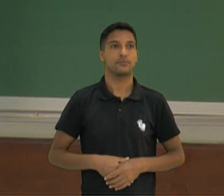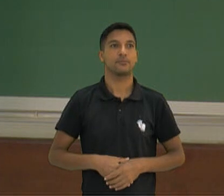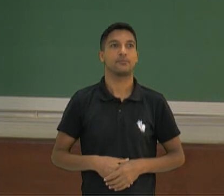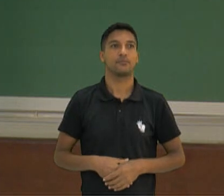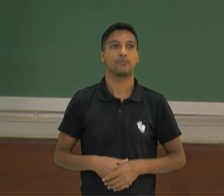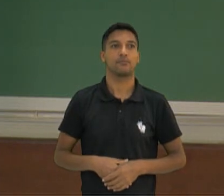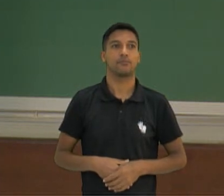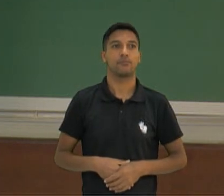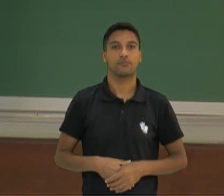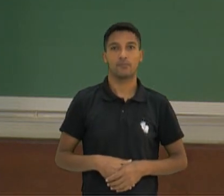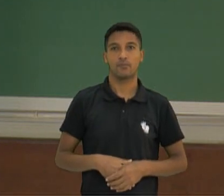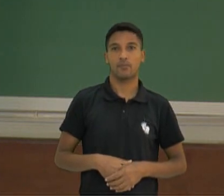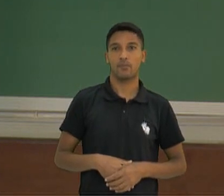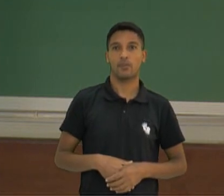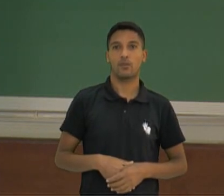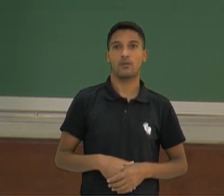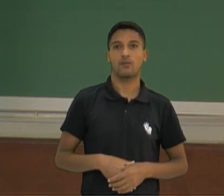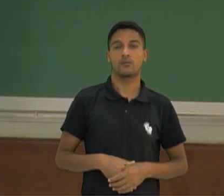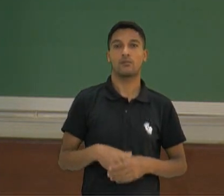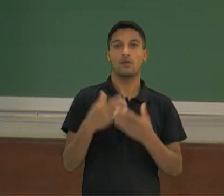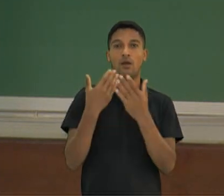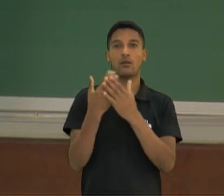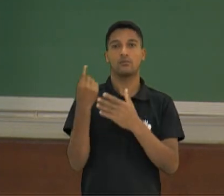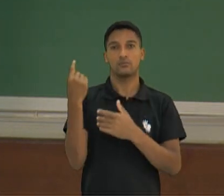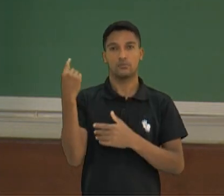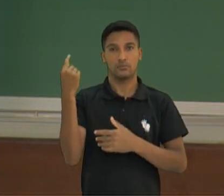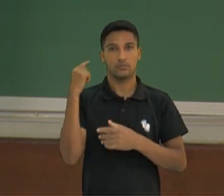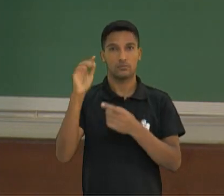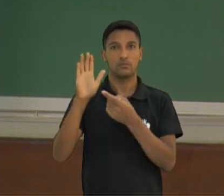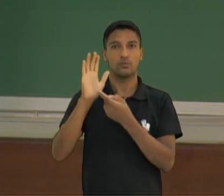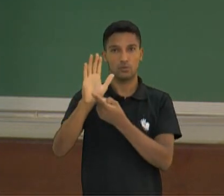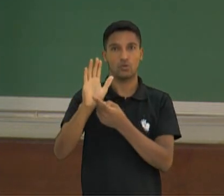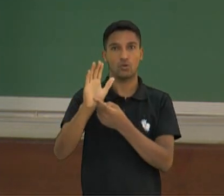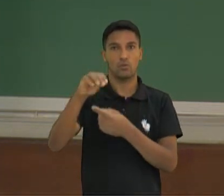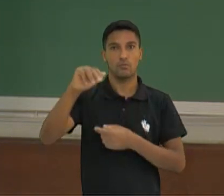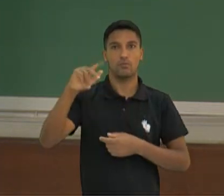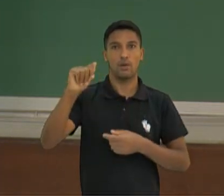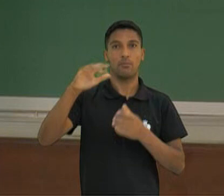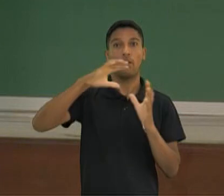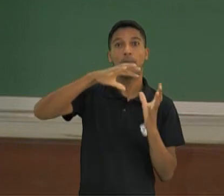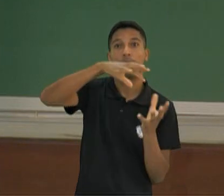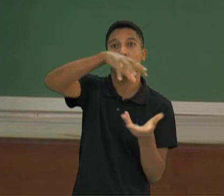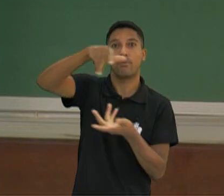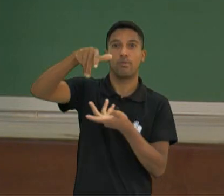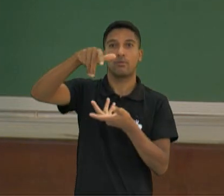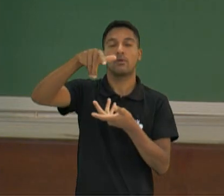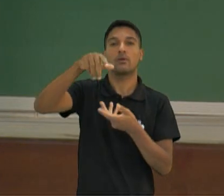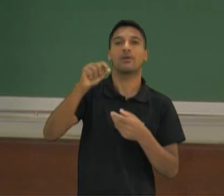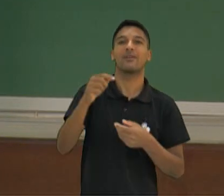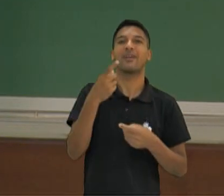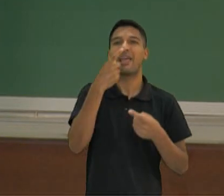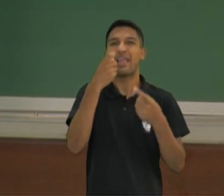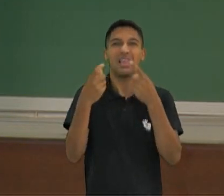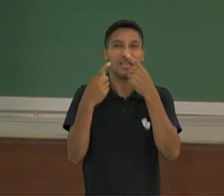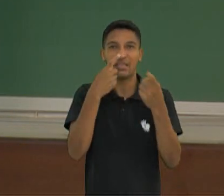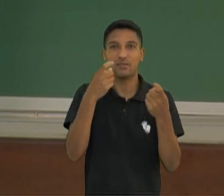o resgate do mapinha, mas na aula anterior vimos o mapa mundi e não é diferente da África, nem na Ásia,